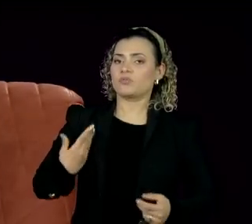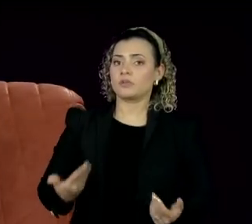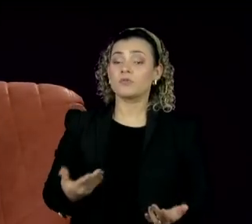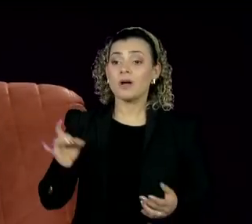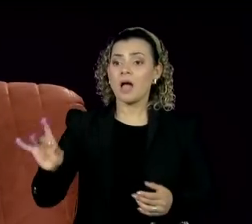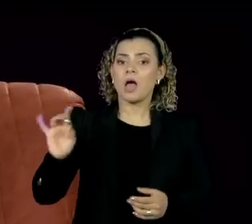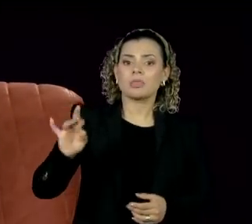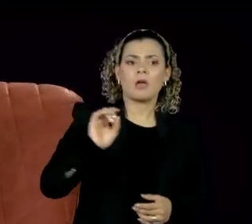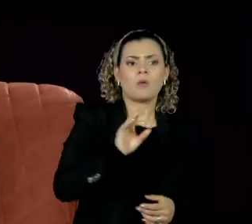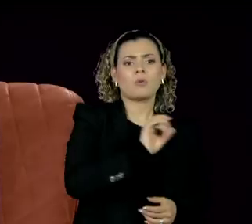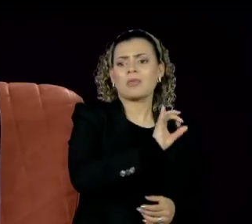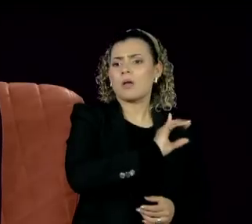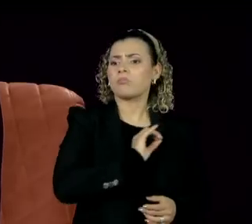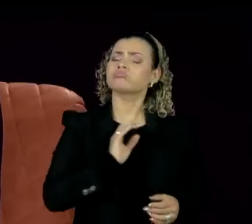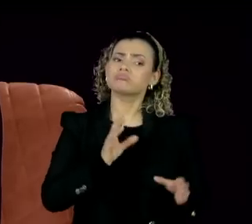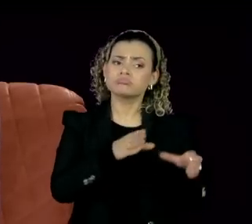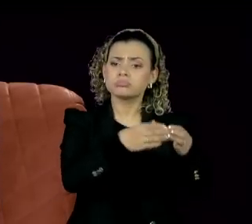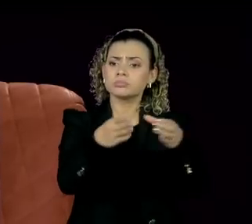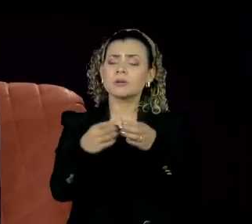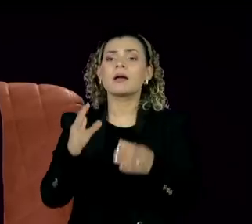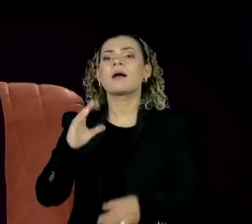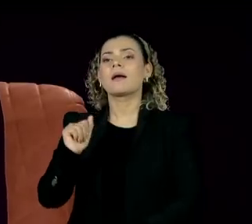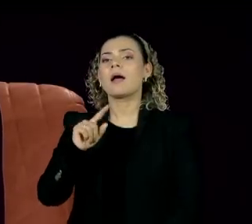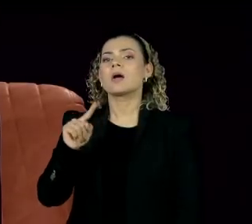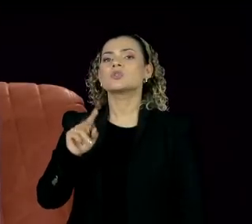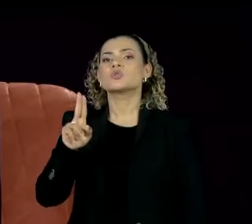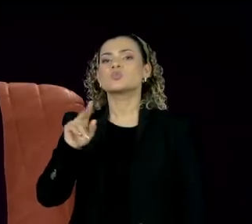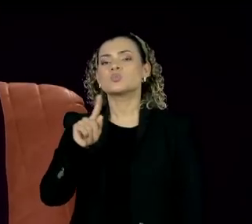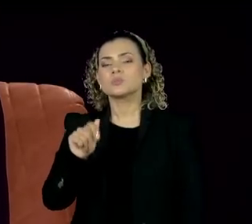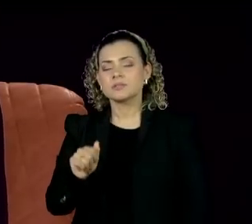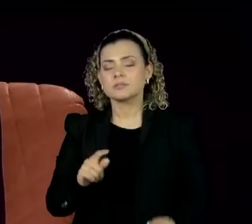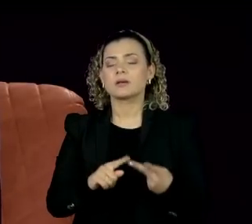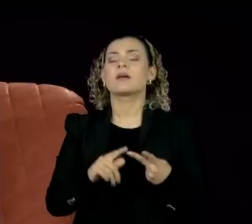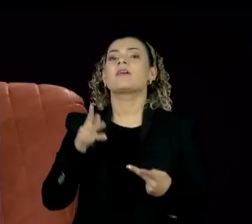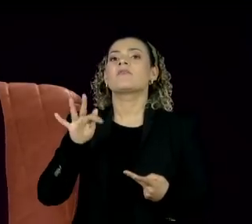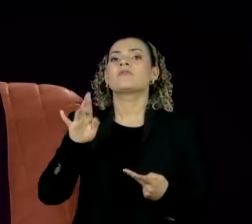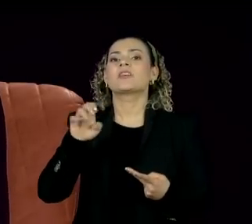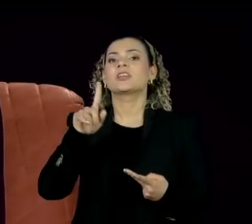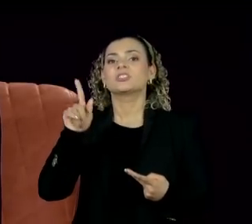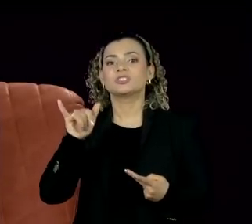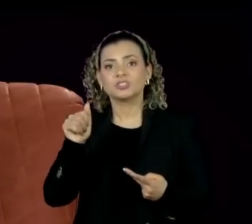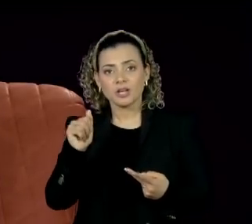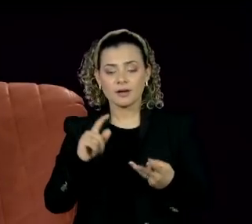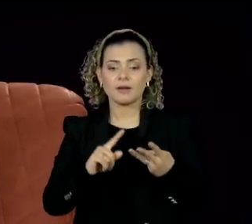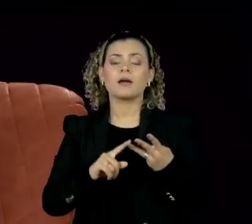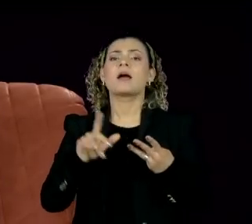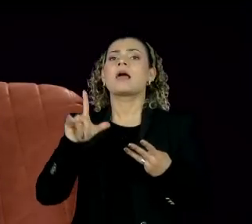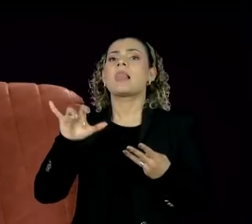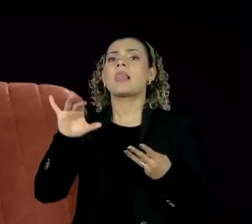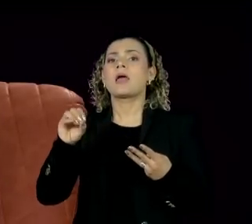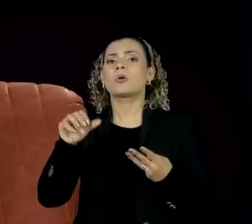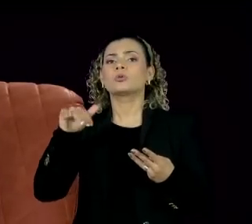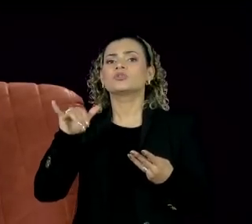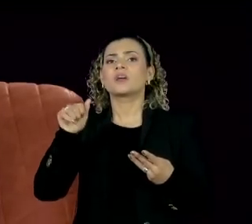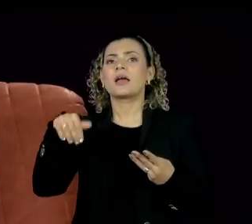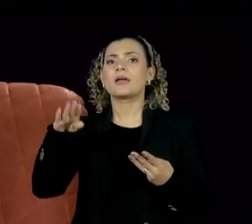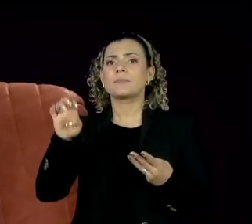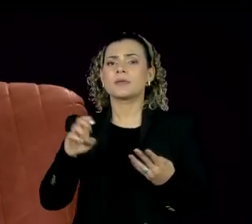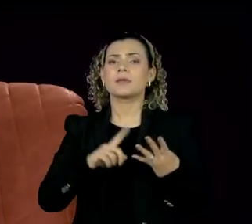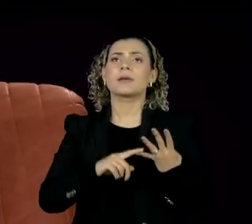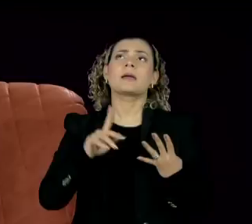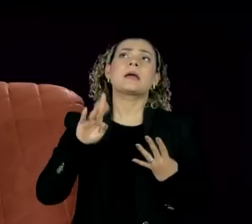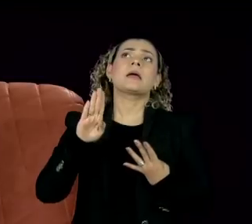entrou. Então, você tinha Cazuza, Frejá, Bebel Gilberto, Léo Jaime, Blitz,